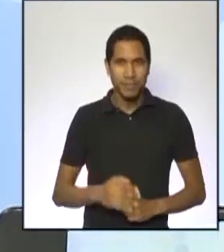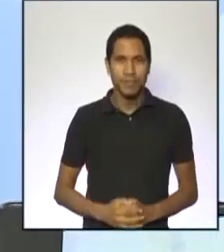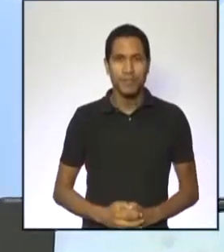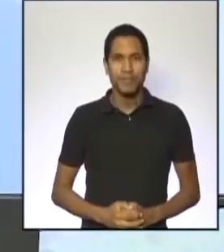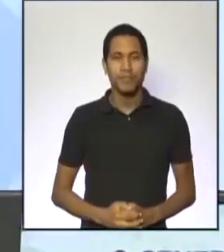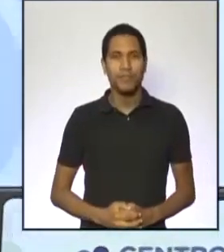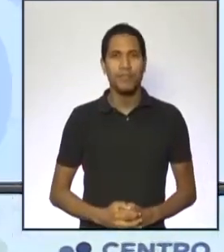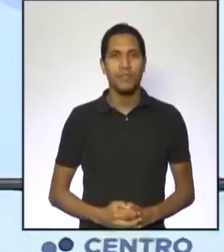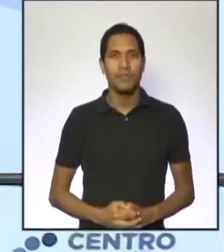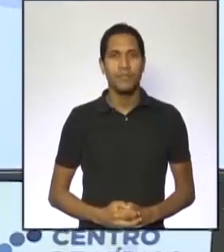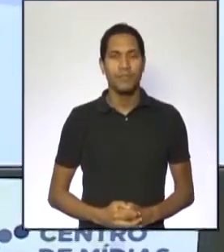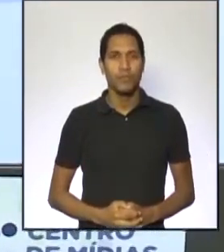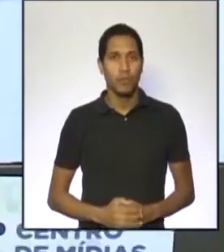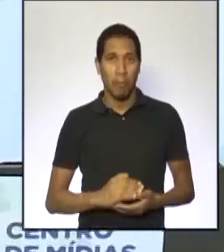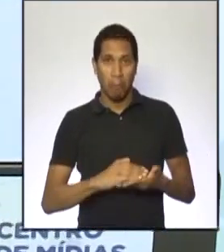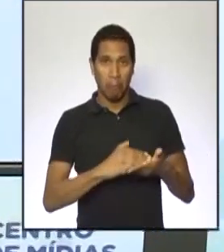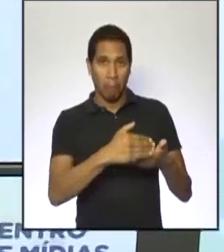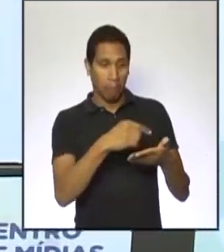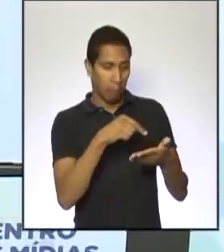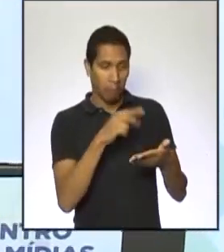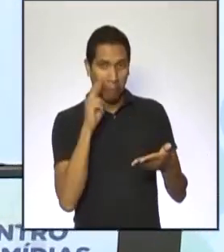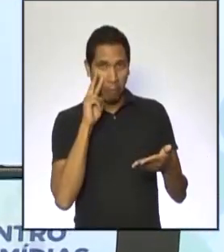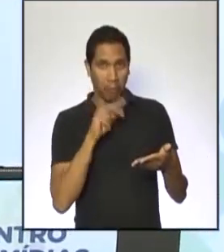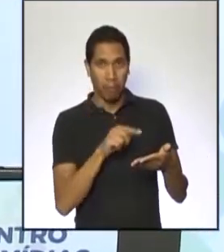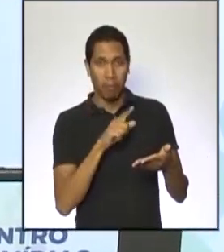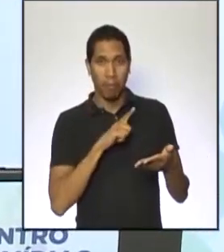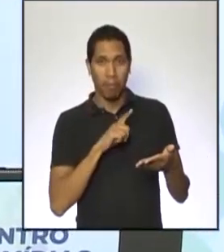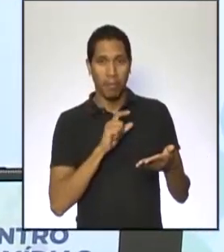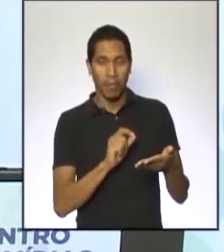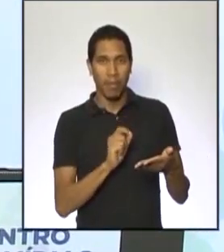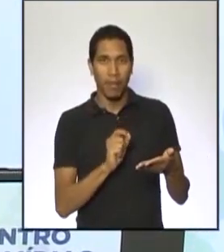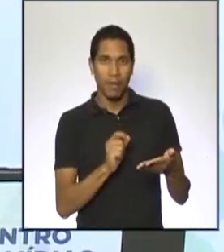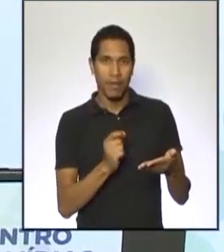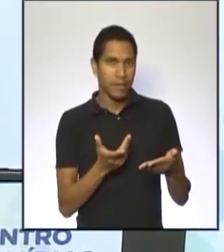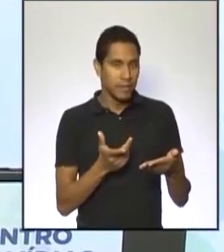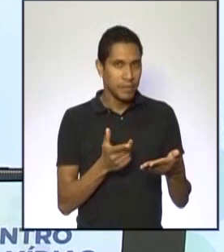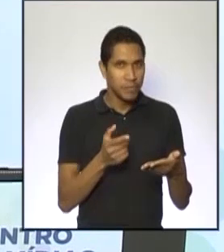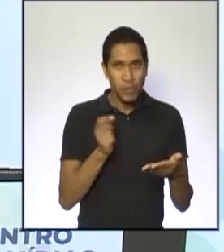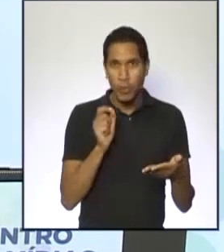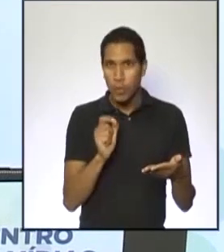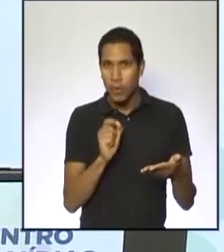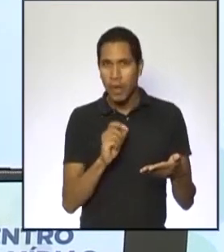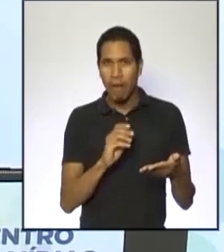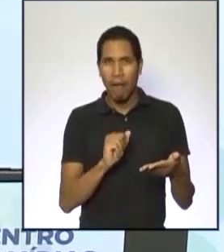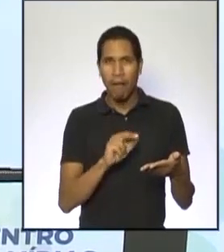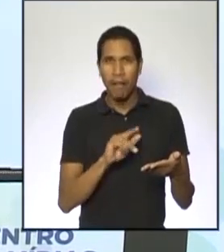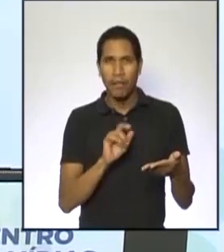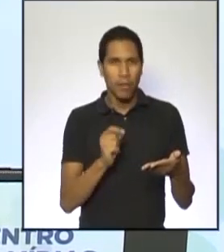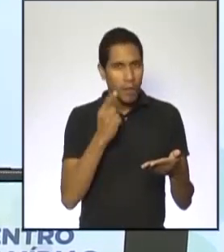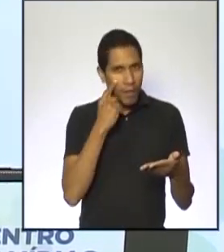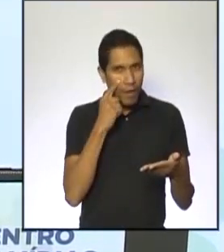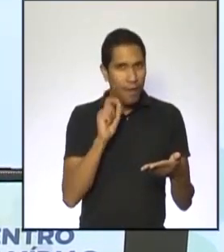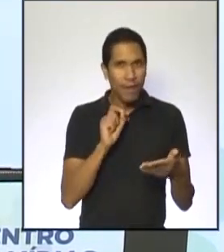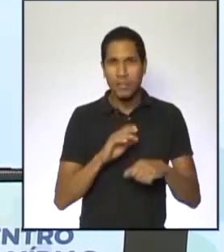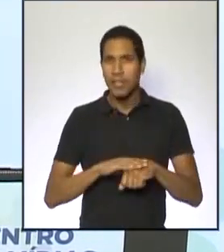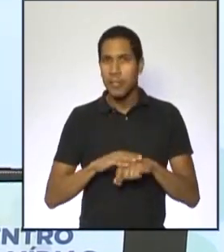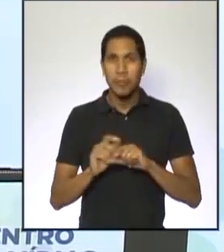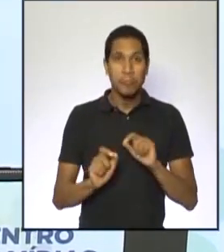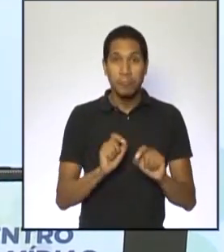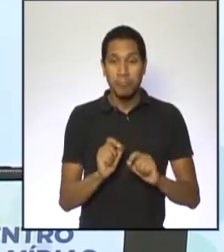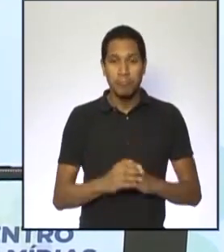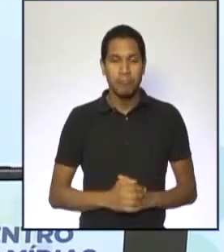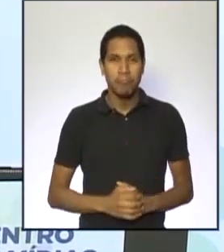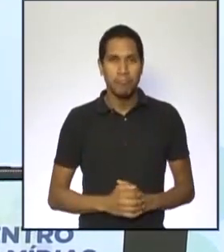Deixa eu ver aqui se tem gente. O carrinho a vento que vai fazer. Por favor, vamos lá. Deixa eu ver o que mais tem